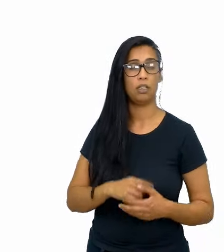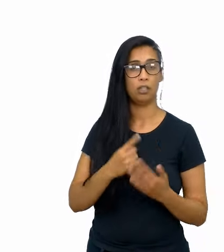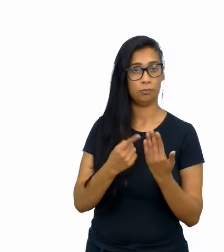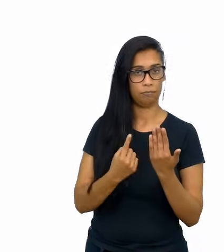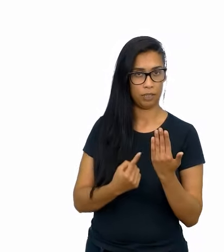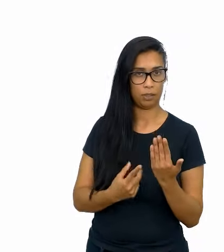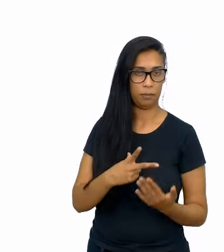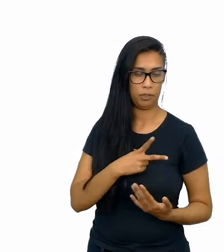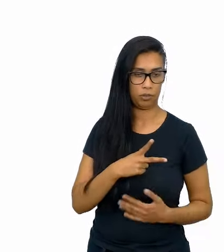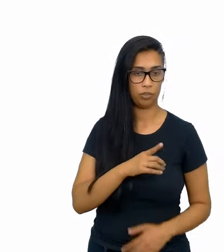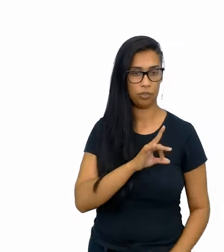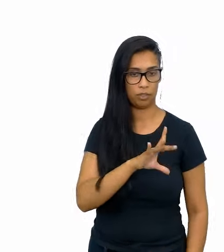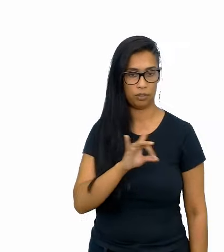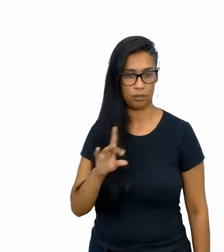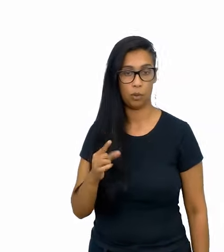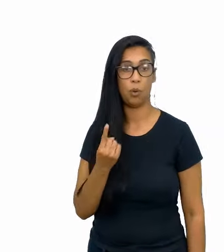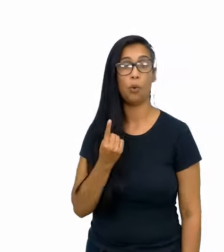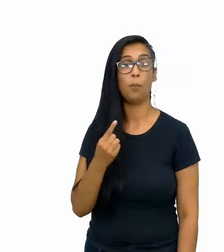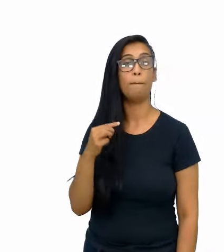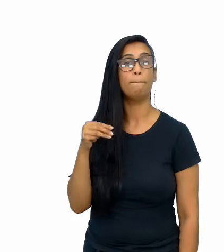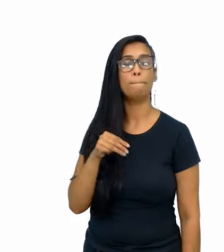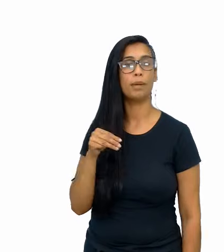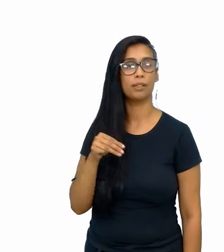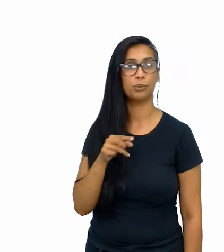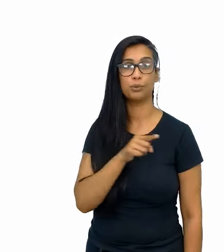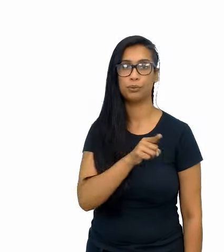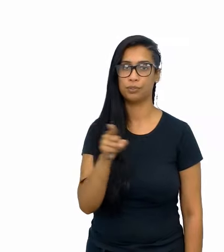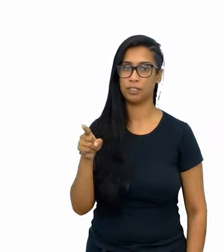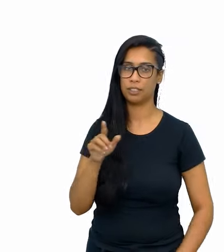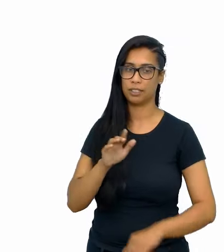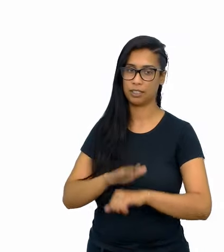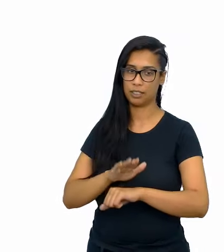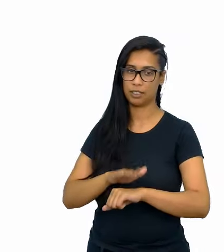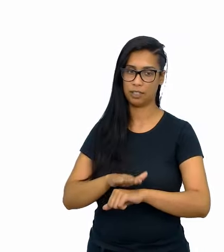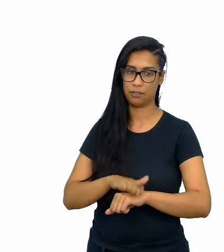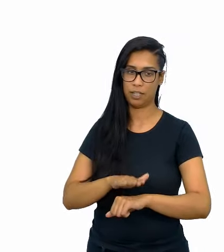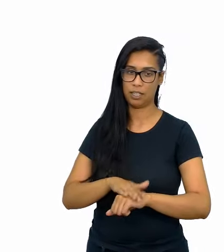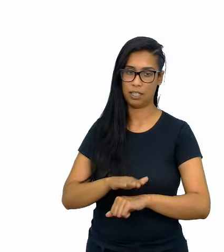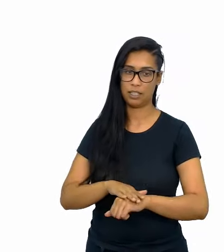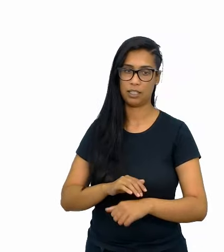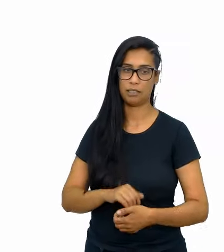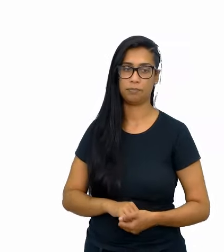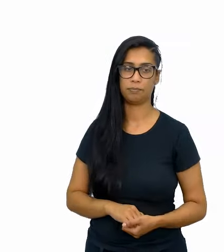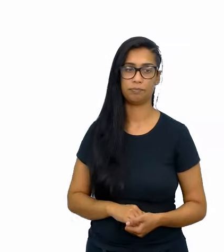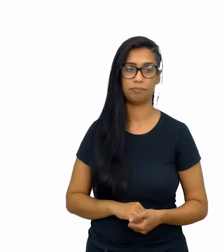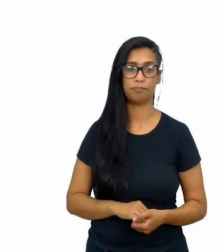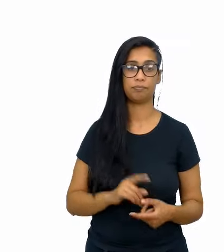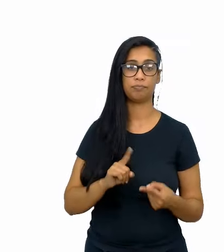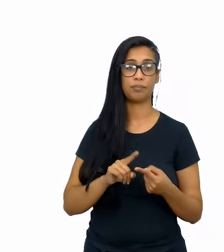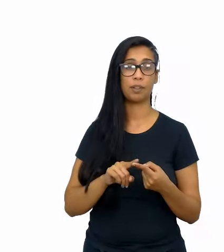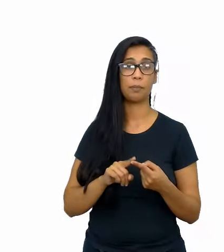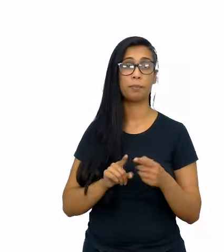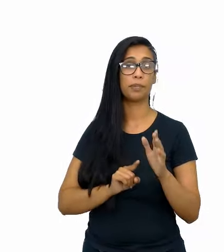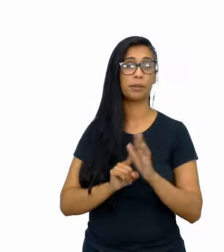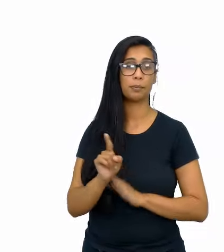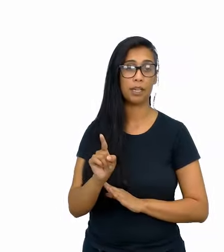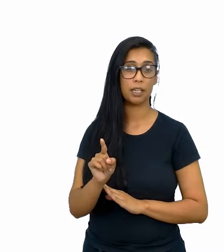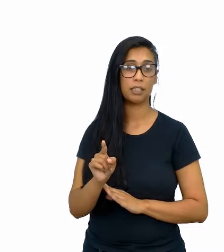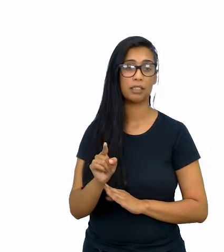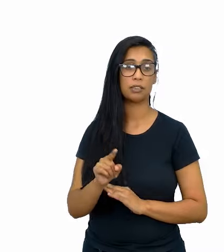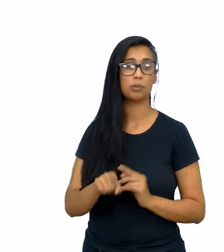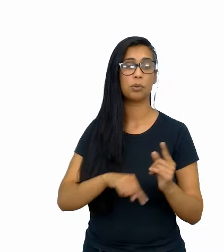slide. Eu darei um minutinho para que vocês façam isso, sim? Então, a primeira questão: qual é o propósito comunicativo